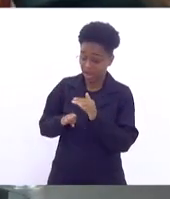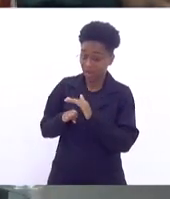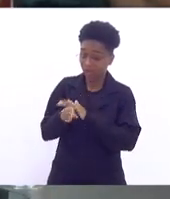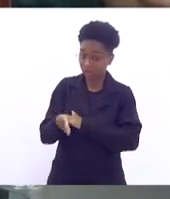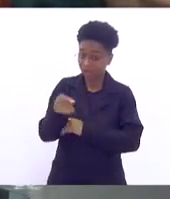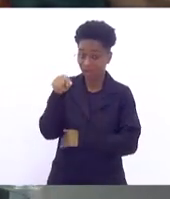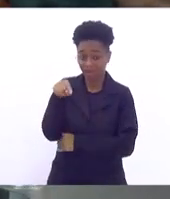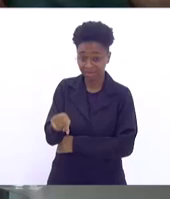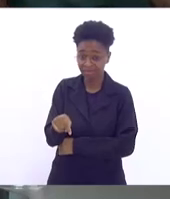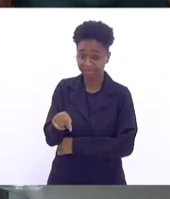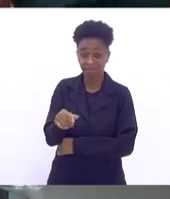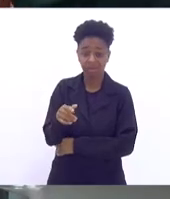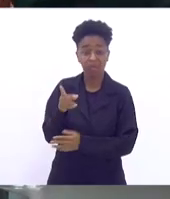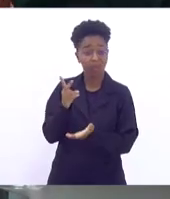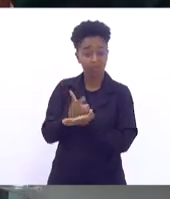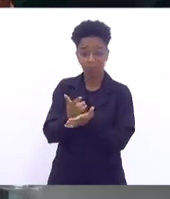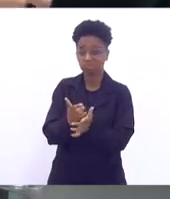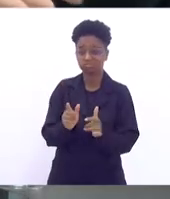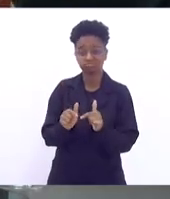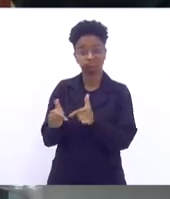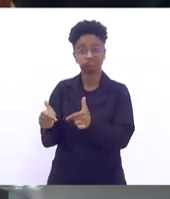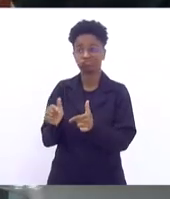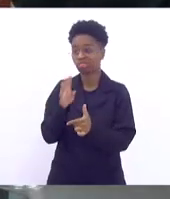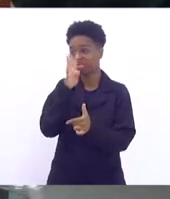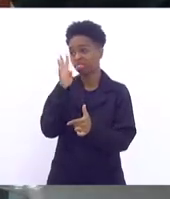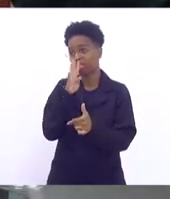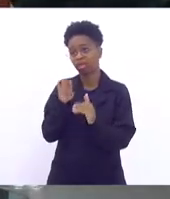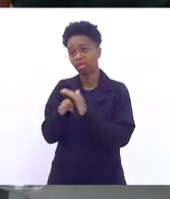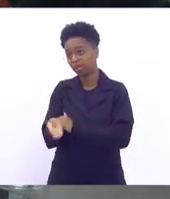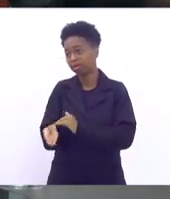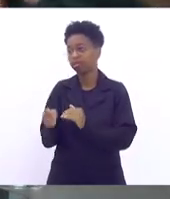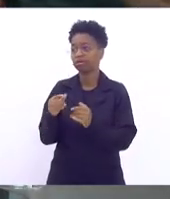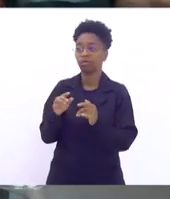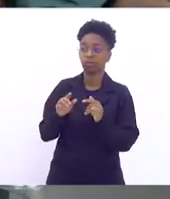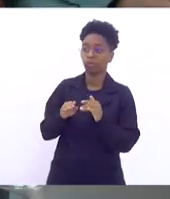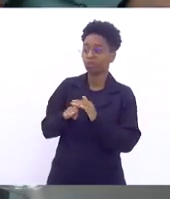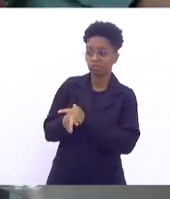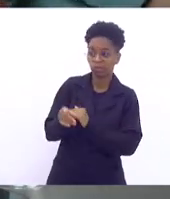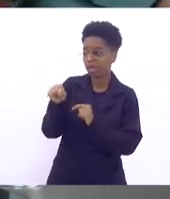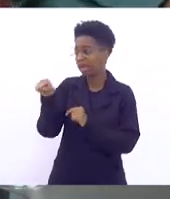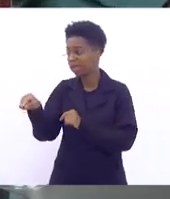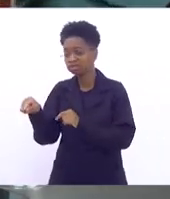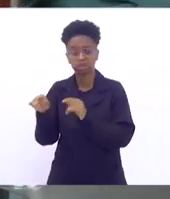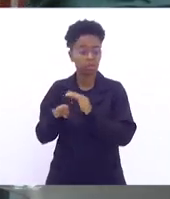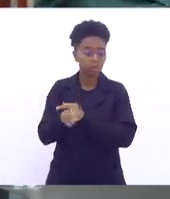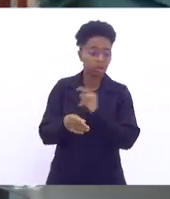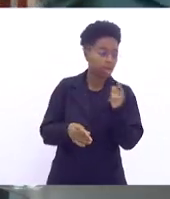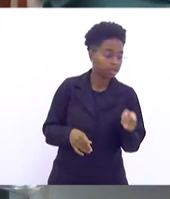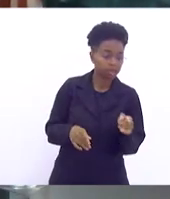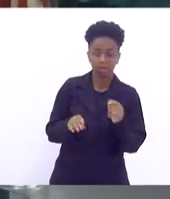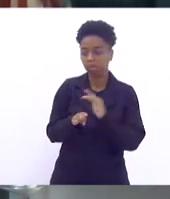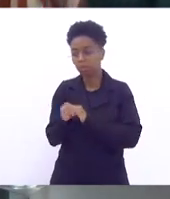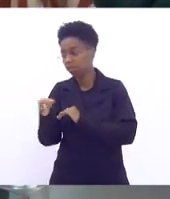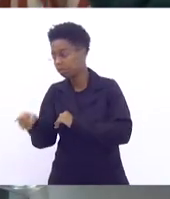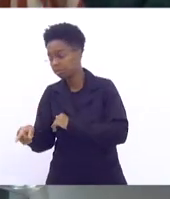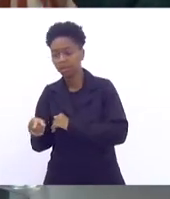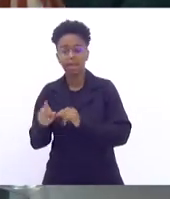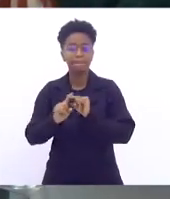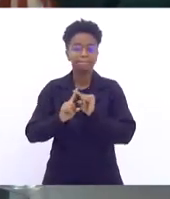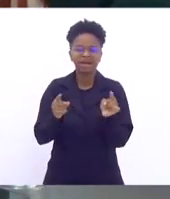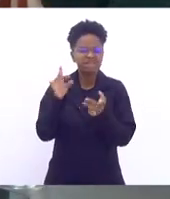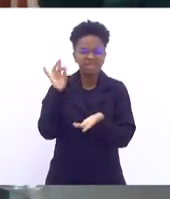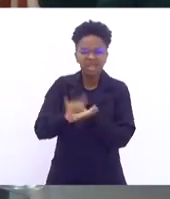vinha dominado é de praxe fazer isso é de praxe fazer aquilo sem estar necessariamente